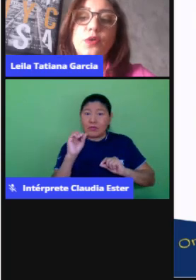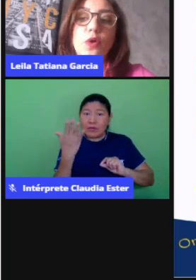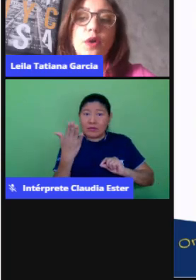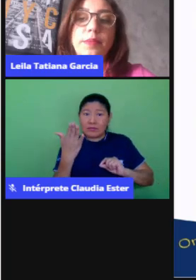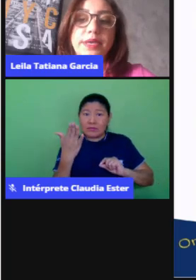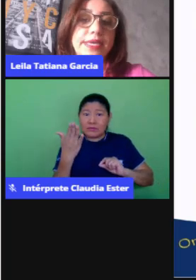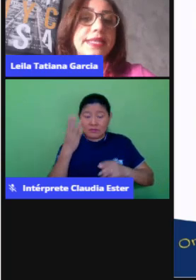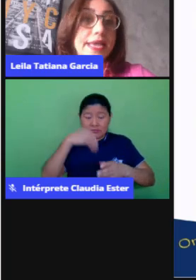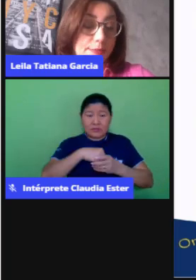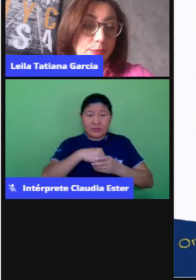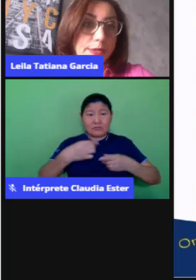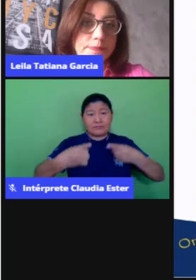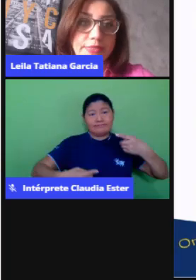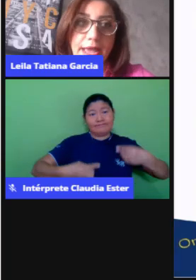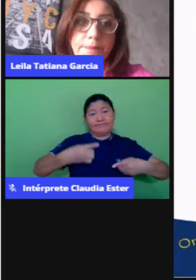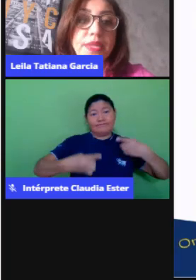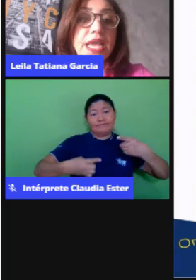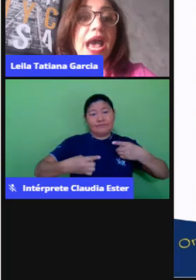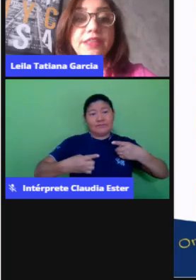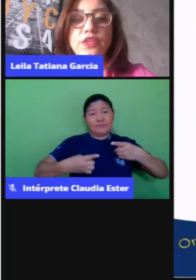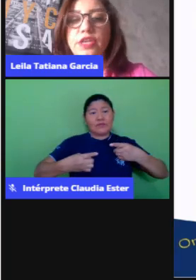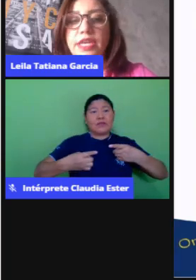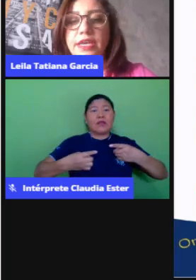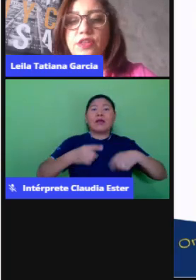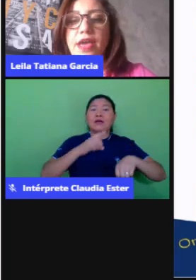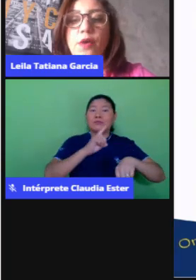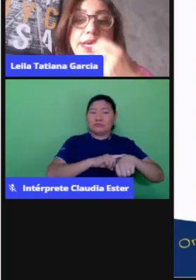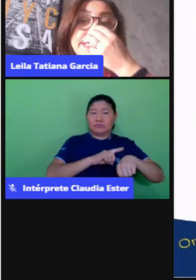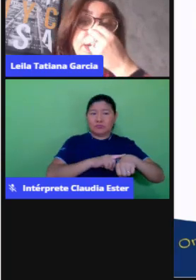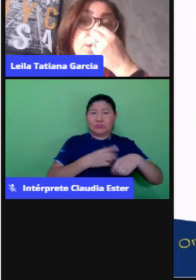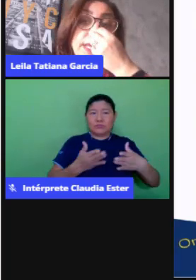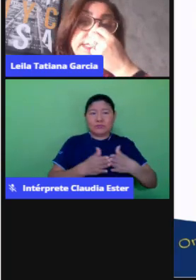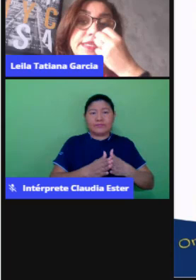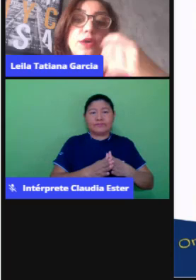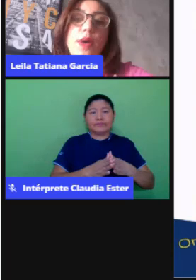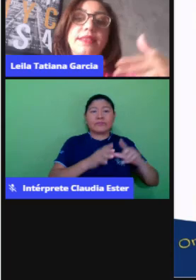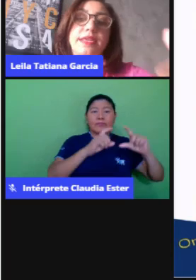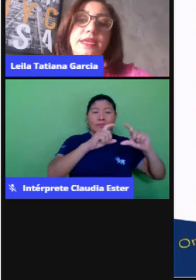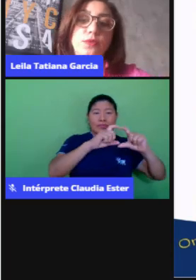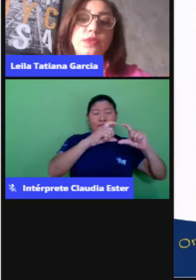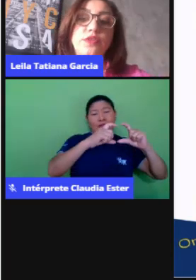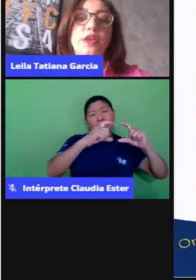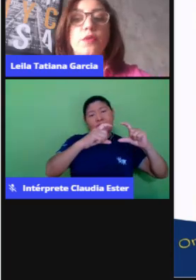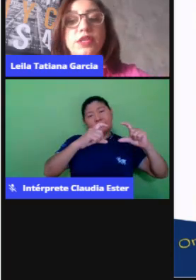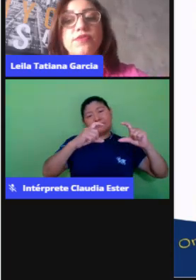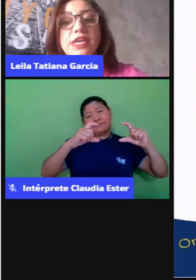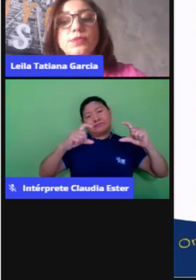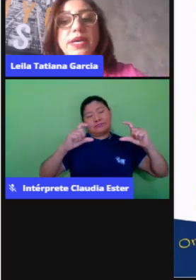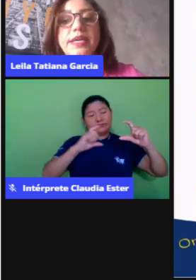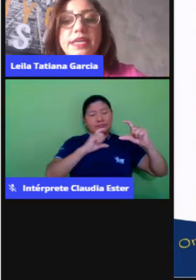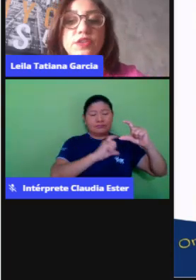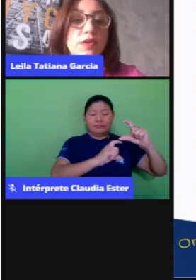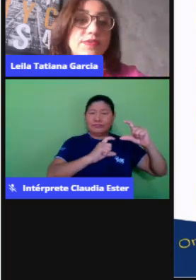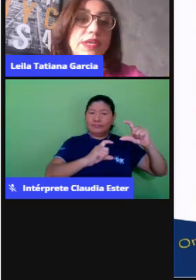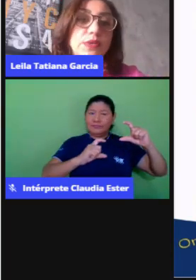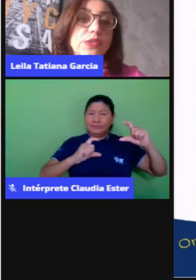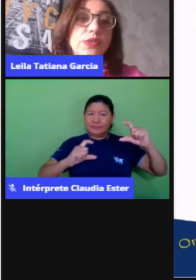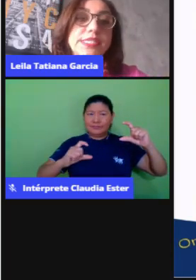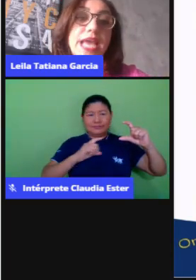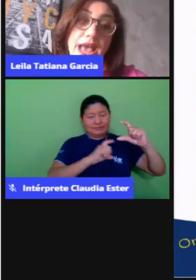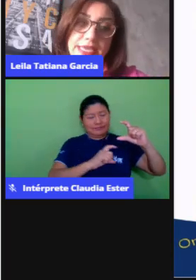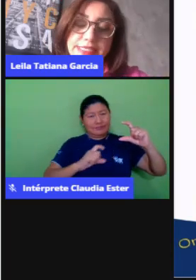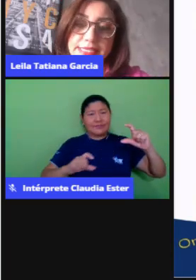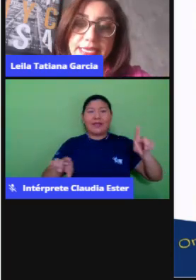política econômica e da época, tá? A tirinha já é uma sequência de quadrinhos, geralmente faz uma crítica aos